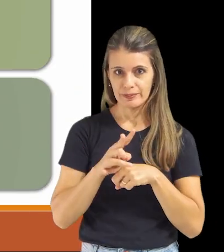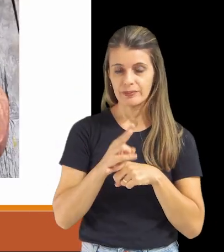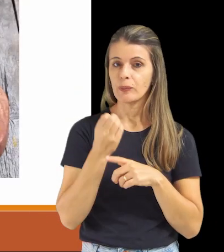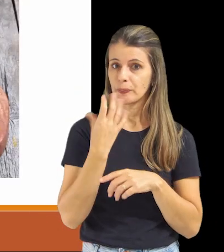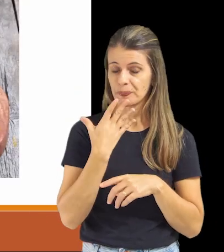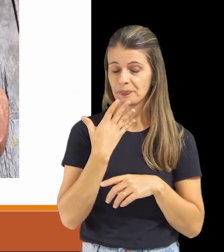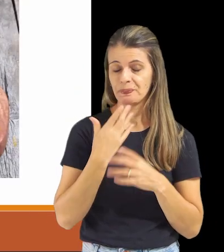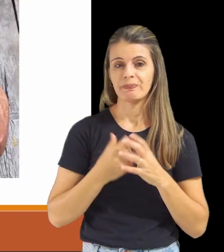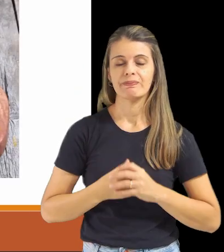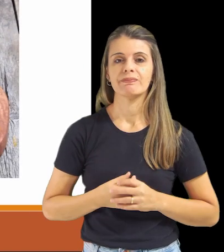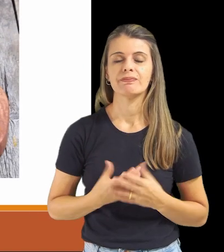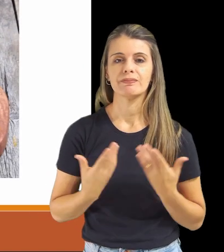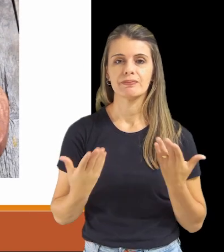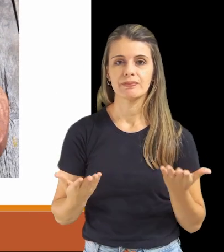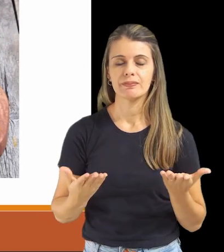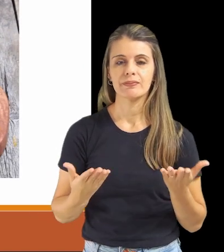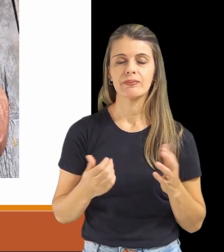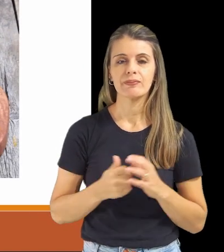corpo.